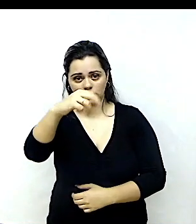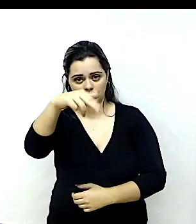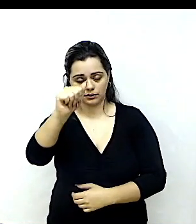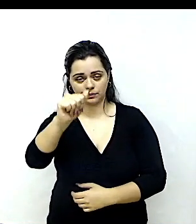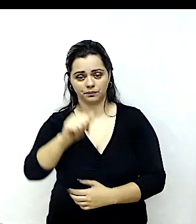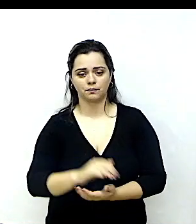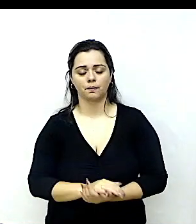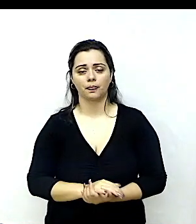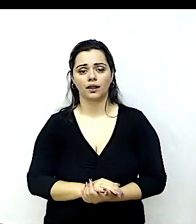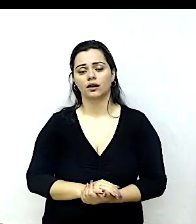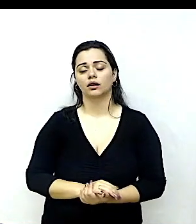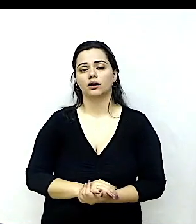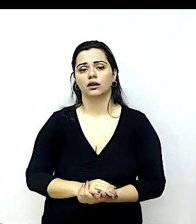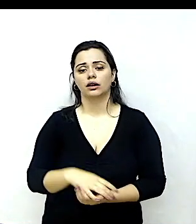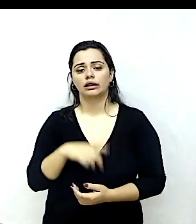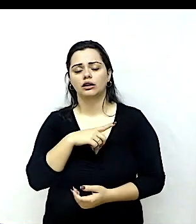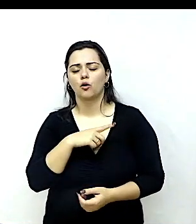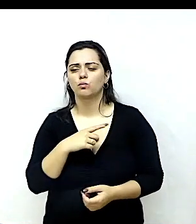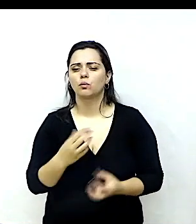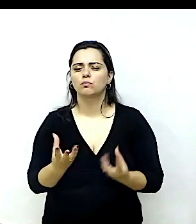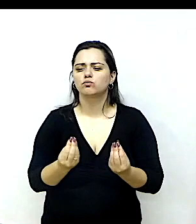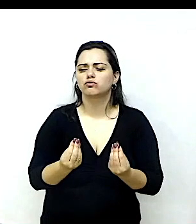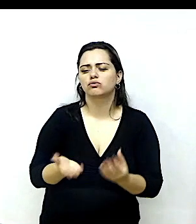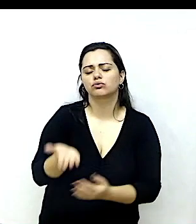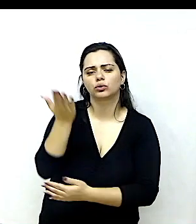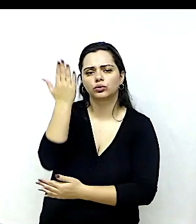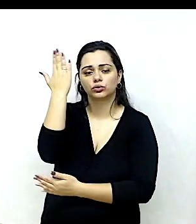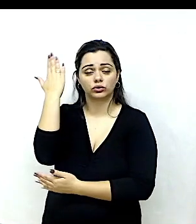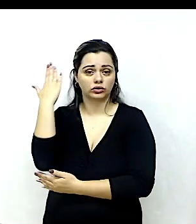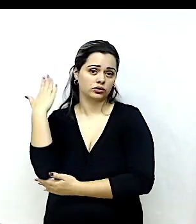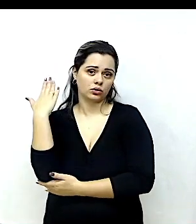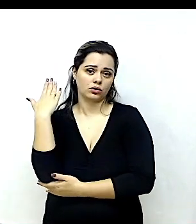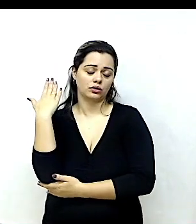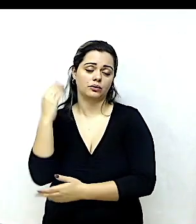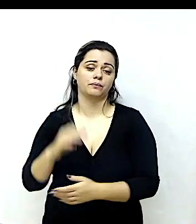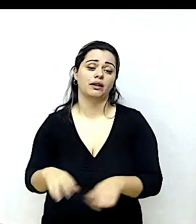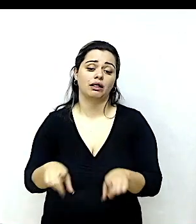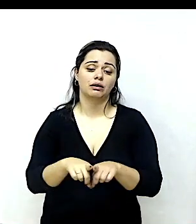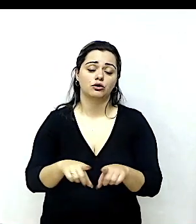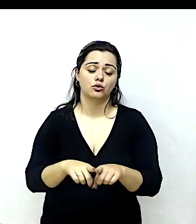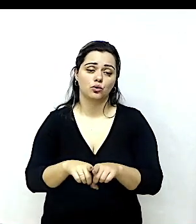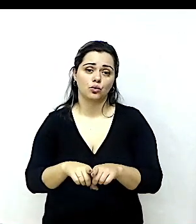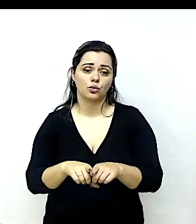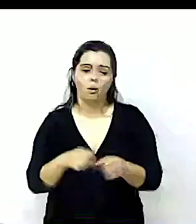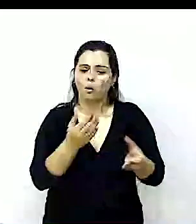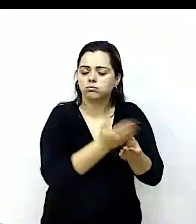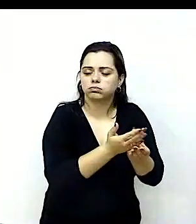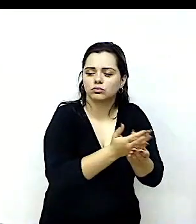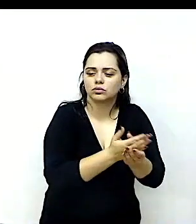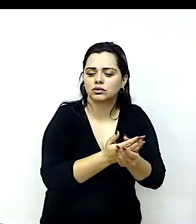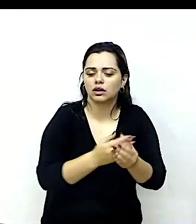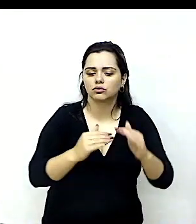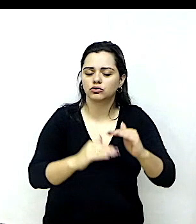um organismo com a de história e de grande transcendência nos processos de integração na América do Sul né